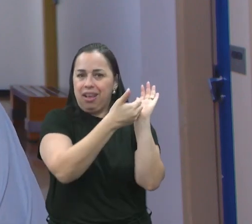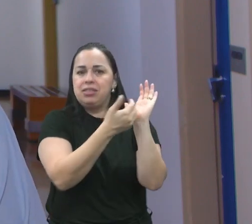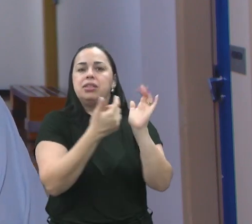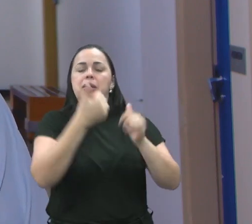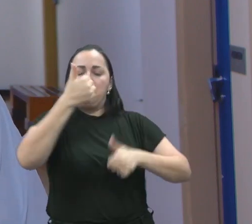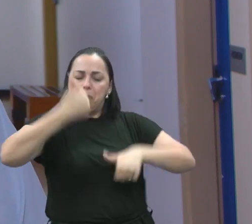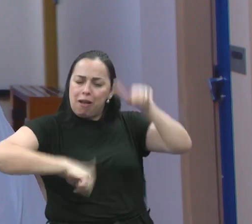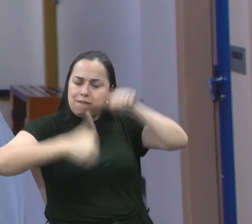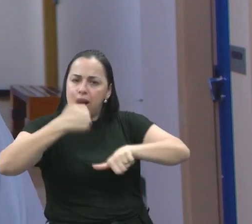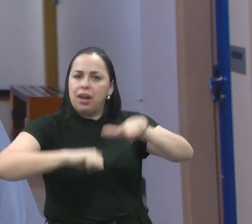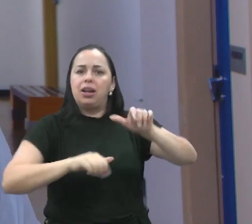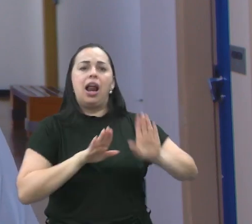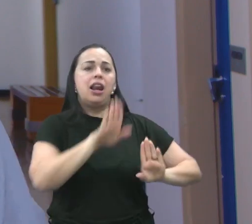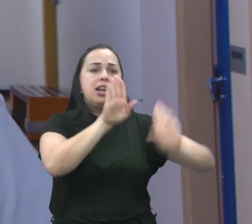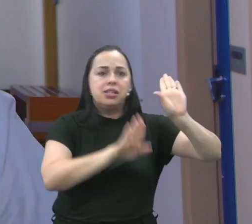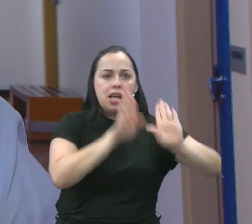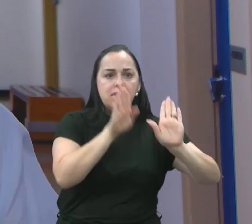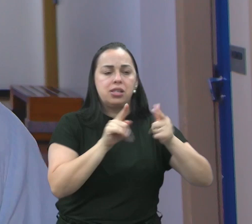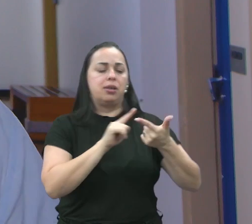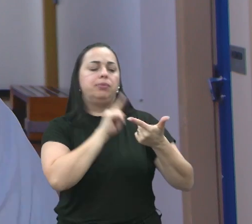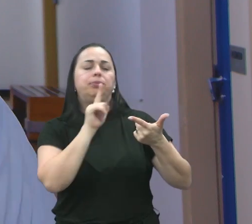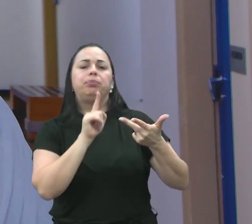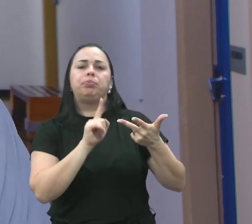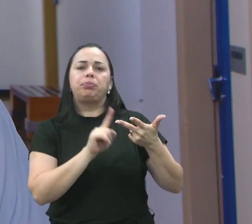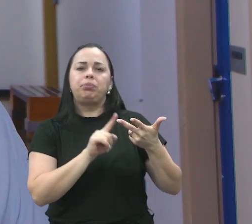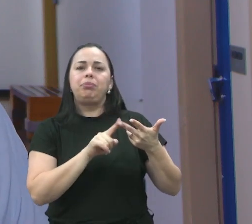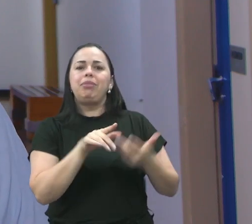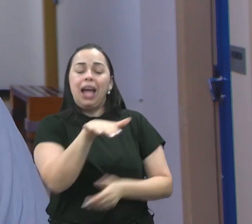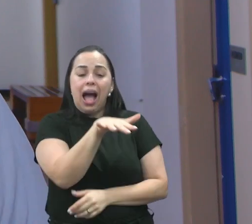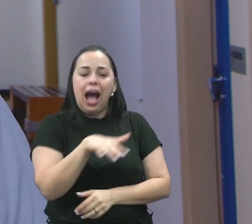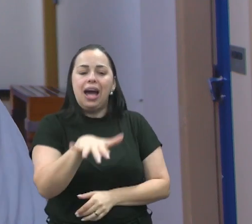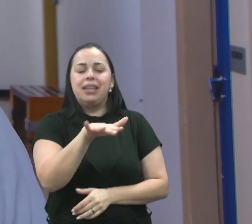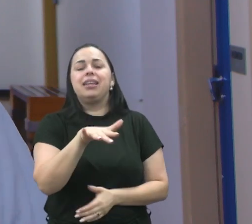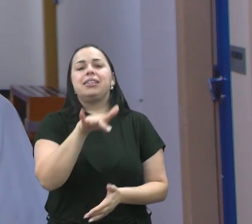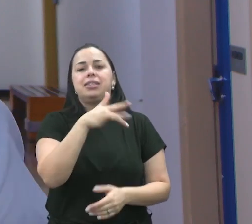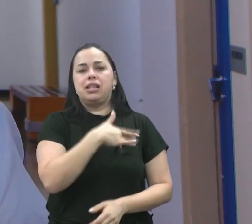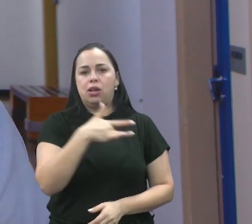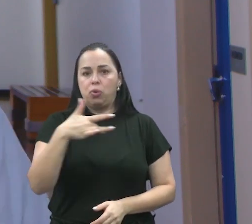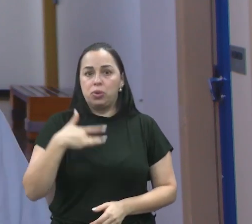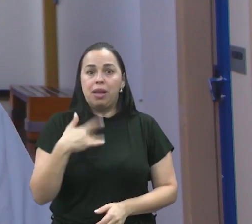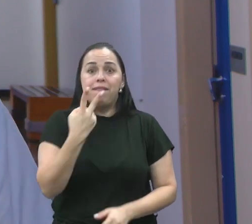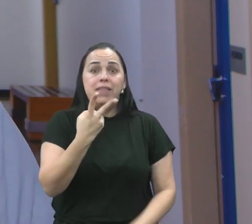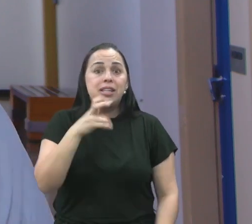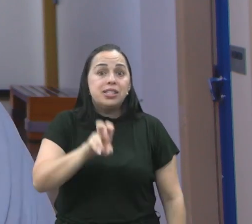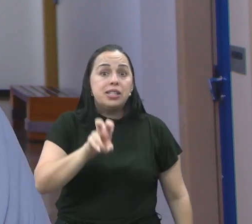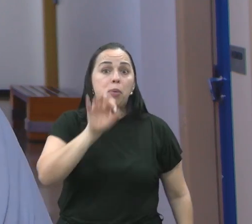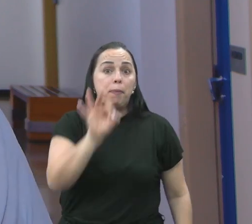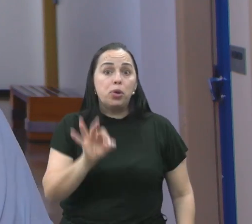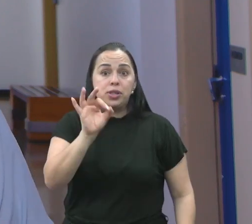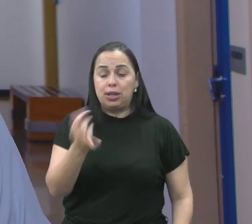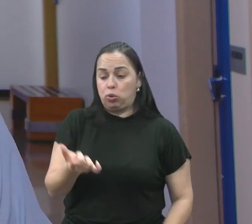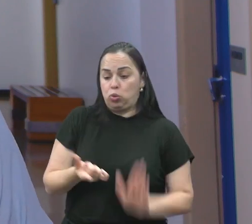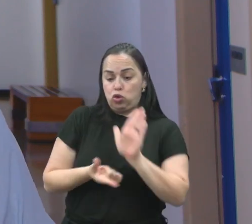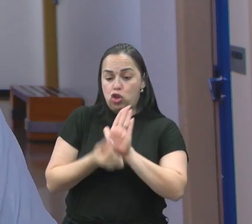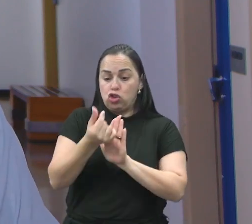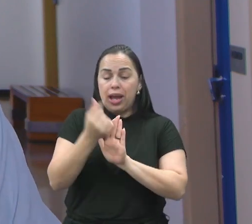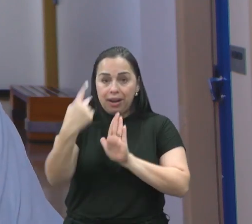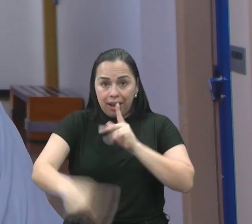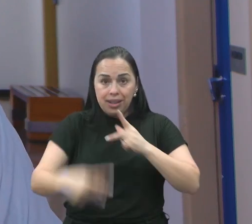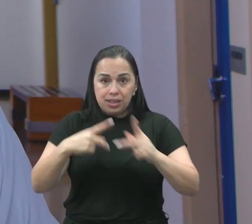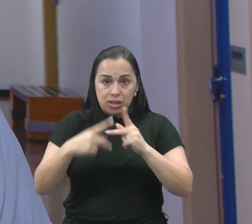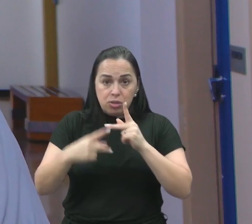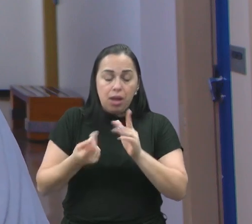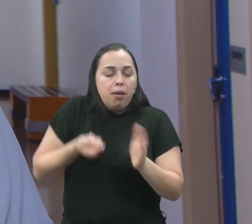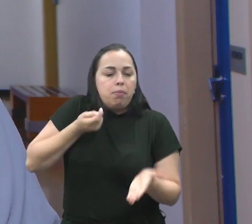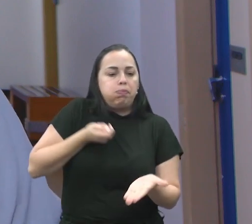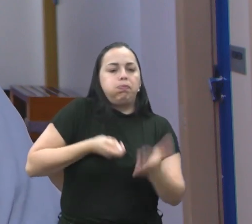também é importante, as licitações, os chamamentos públicos. A saúde é uma pasta grande, mais de 25% do orçamento é dedicado à área de saúde